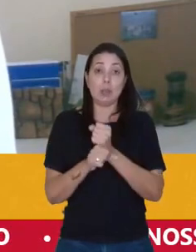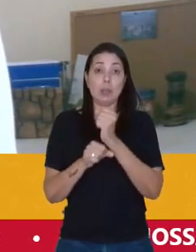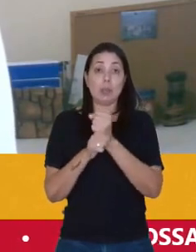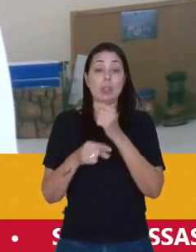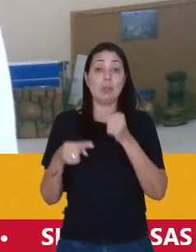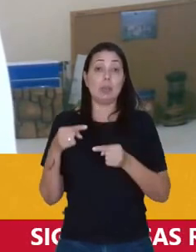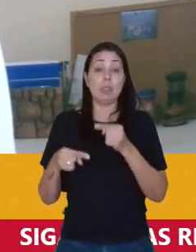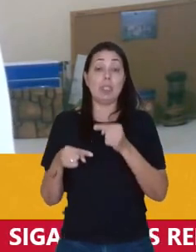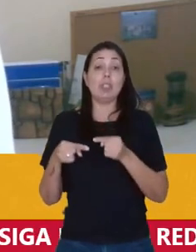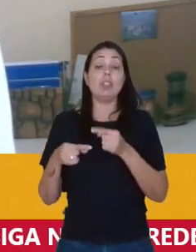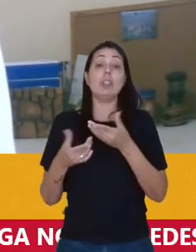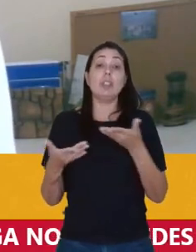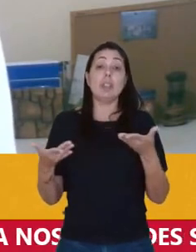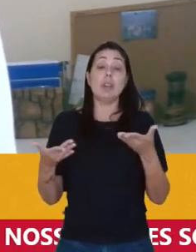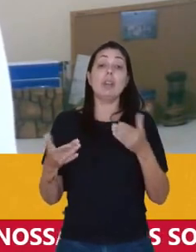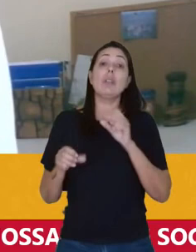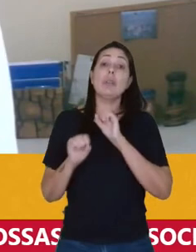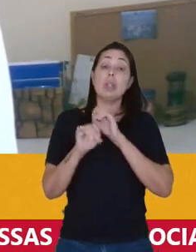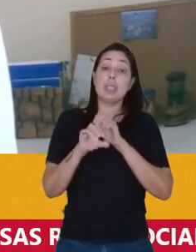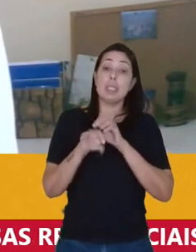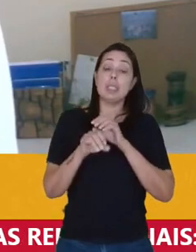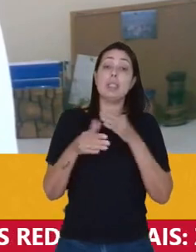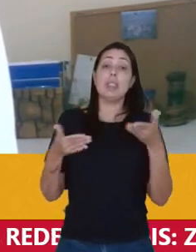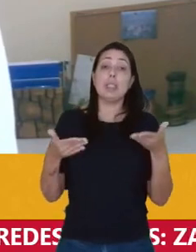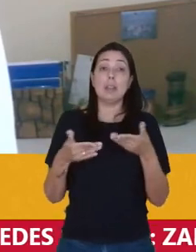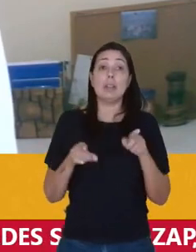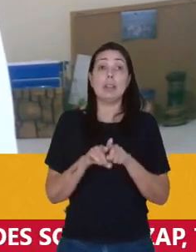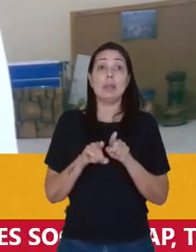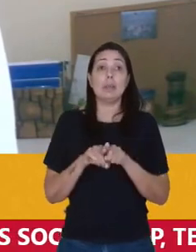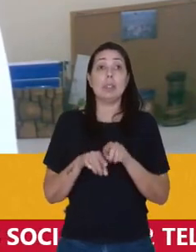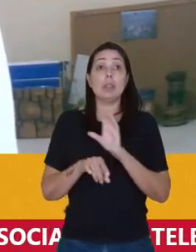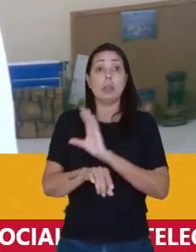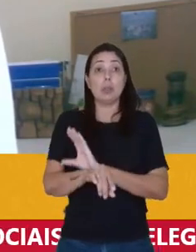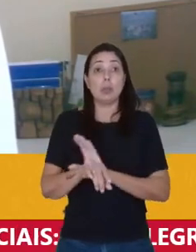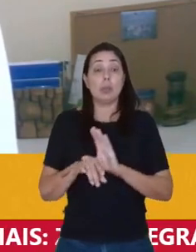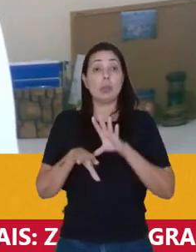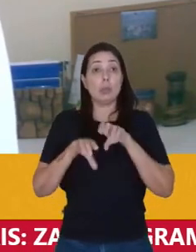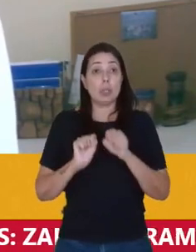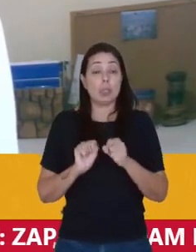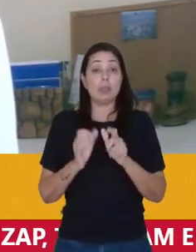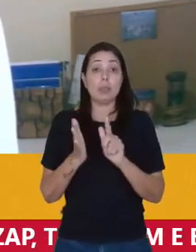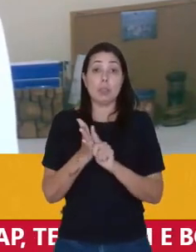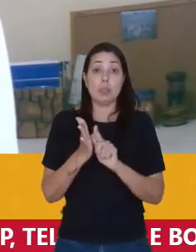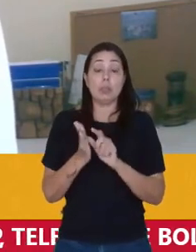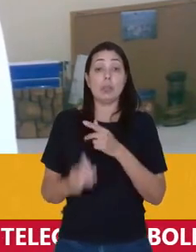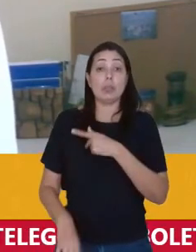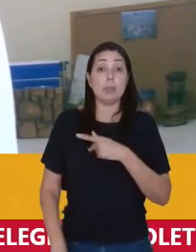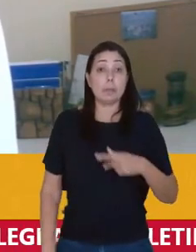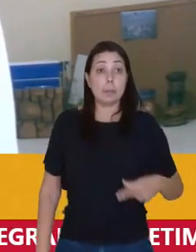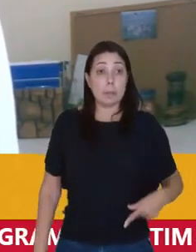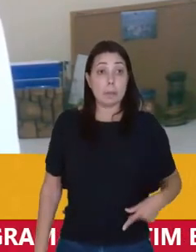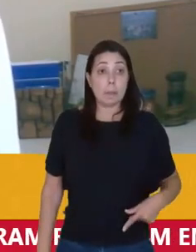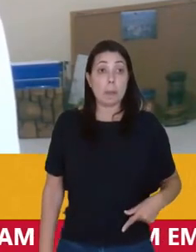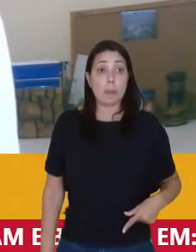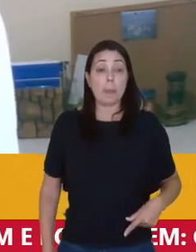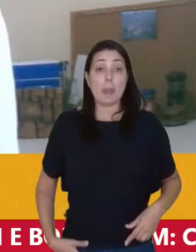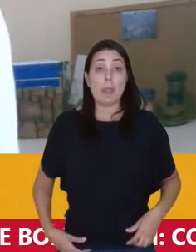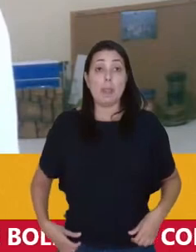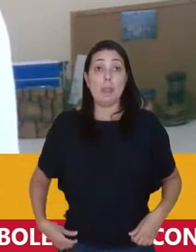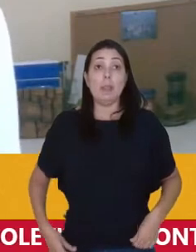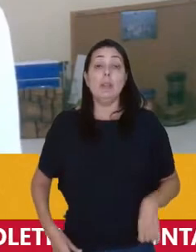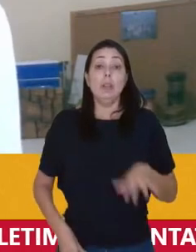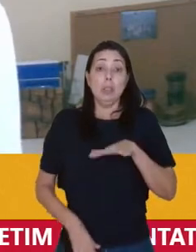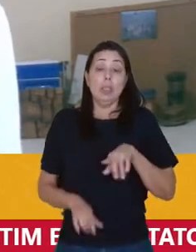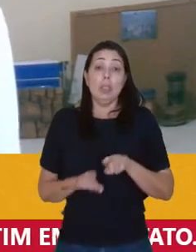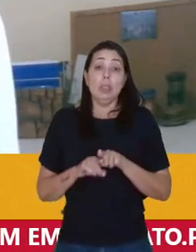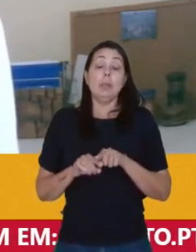matrizes curriculares na educação, no ensino. Agora eu estou num curso, que é um curso de formação de gestores públicos e gestoras públicas, né, onde a gente também